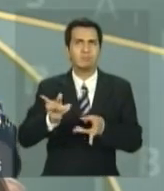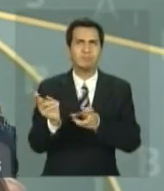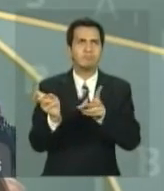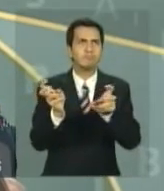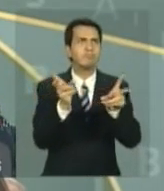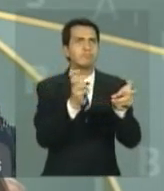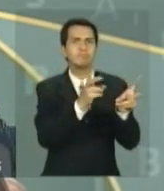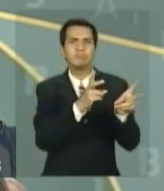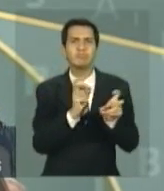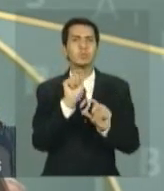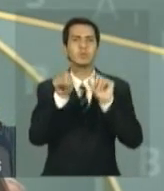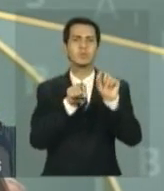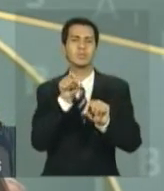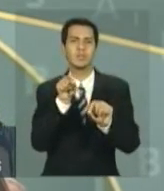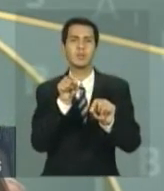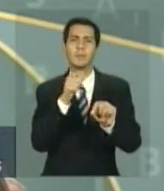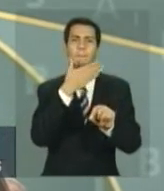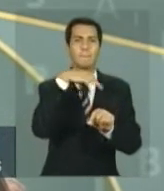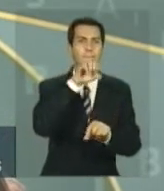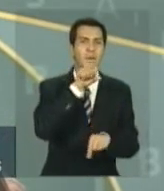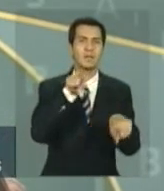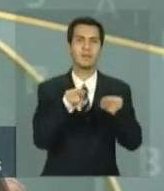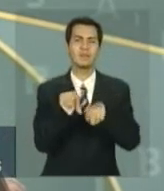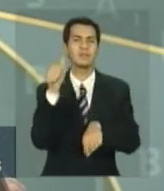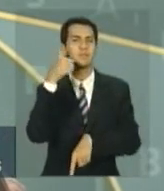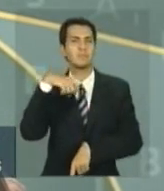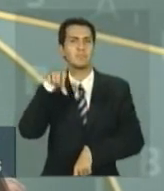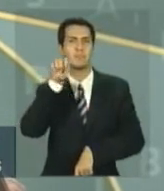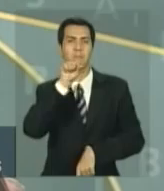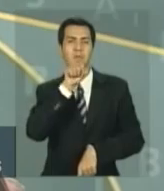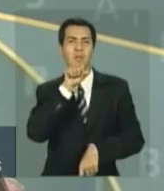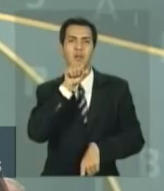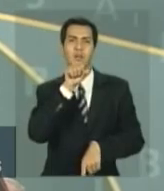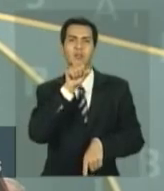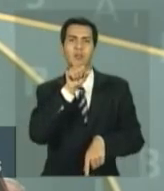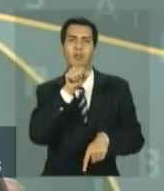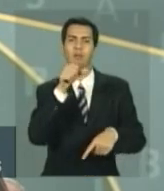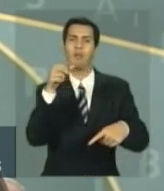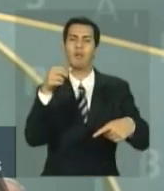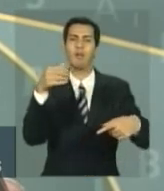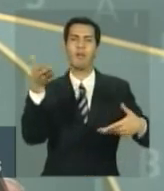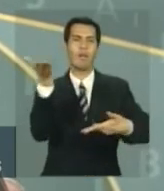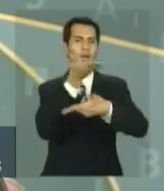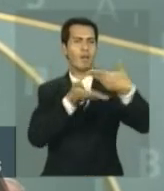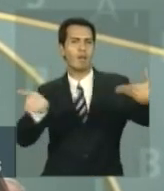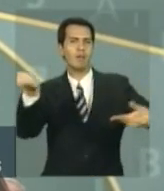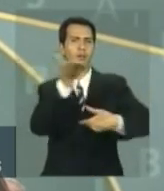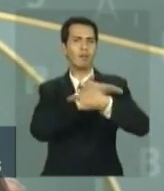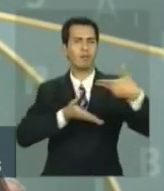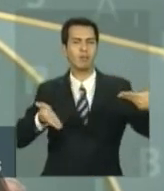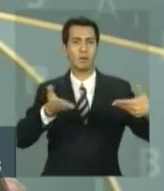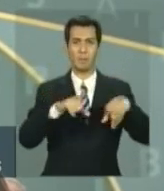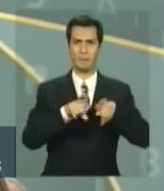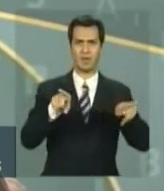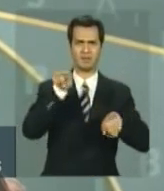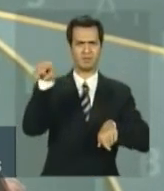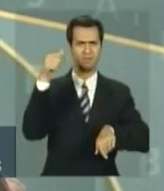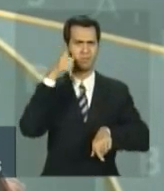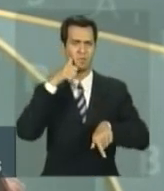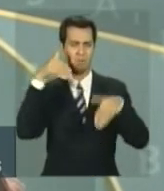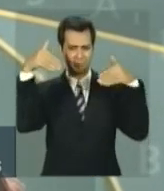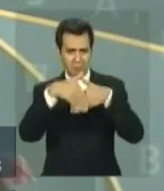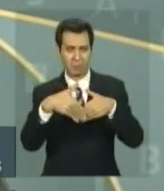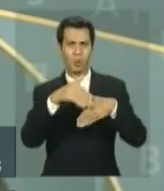vida, não há uma relação de subordinação, nem tampouco uma relação de